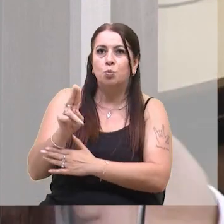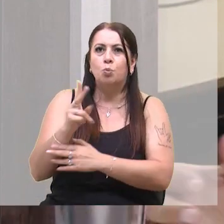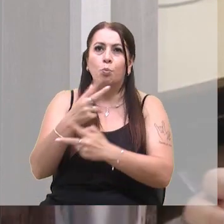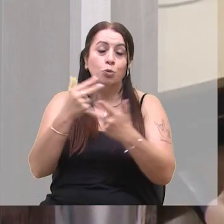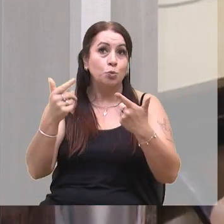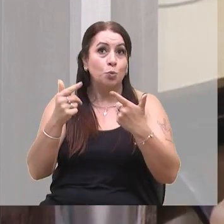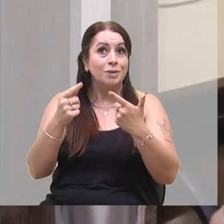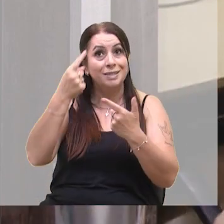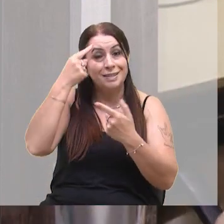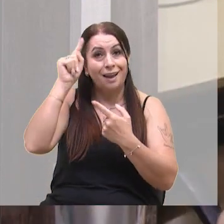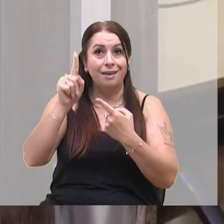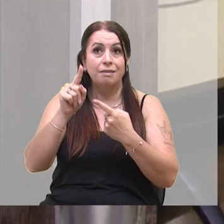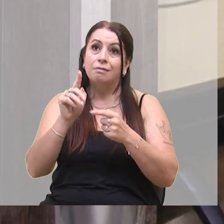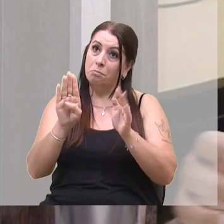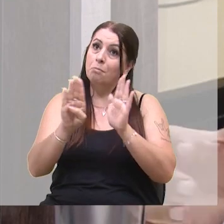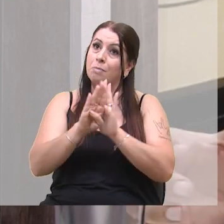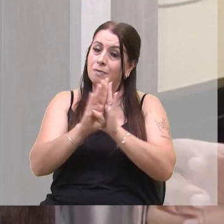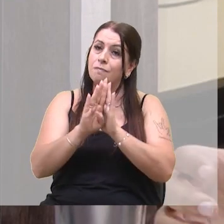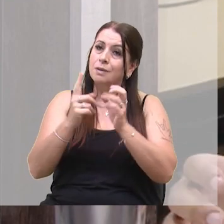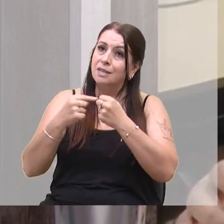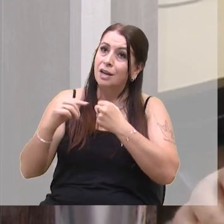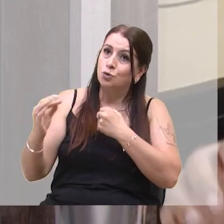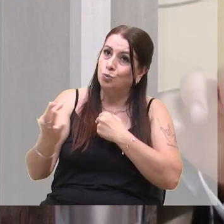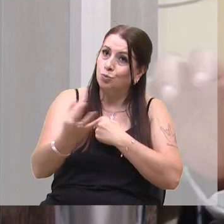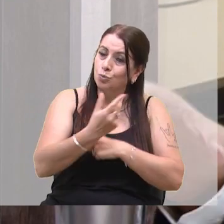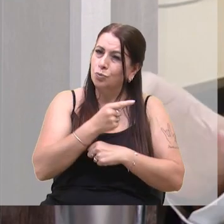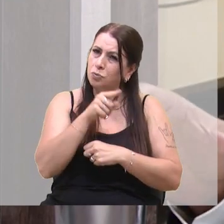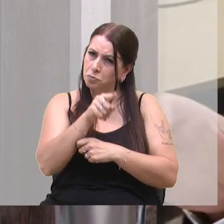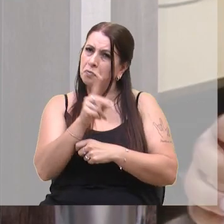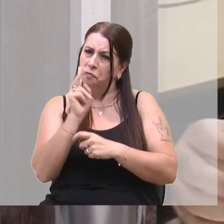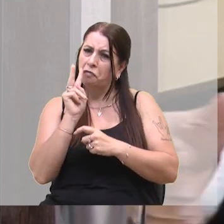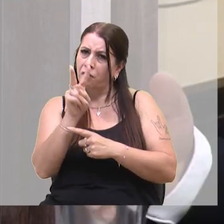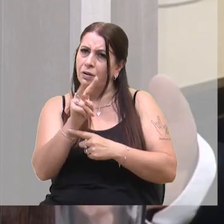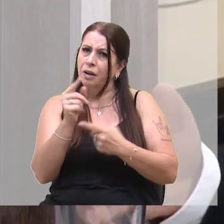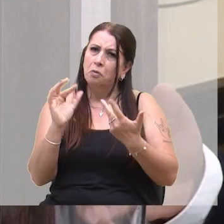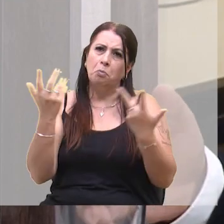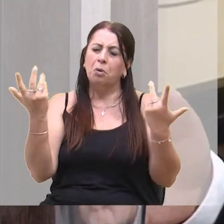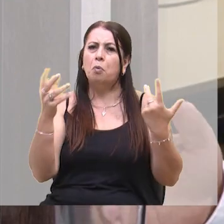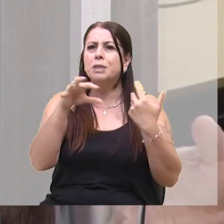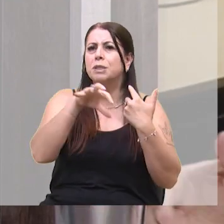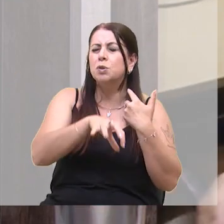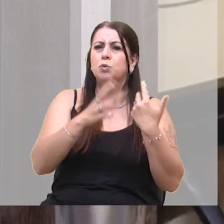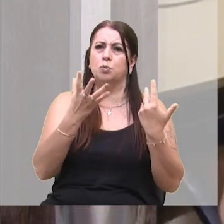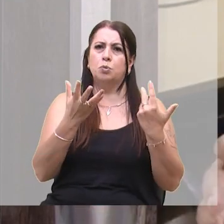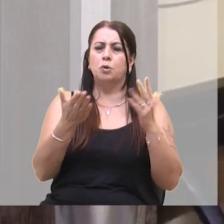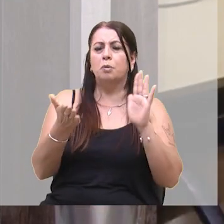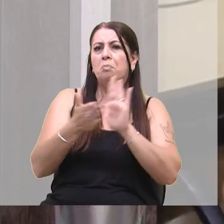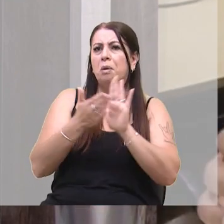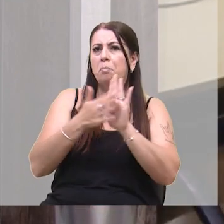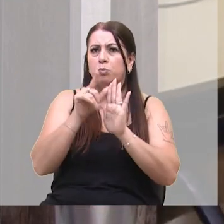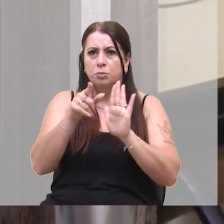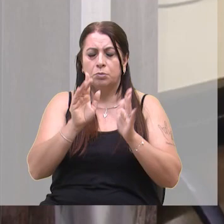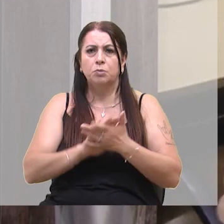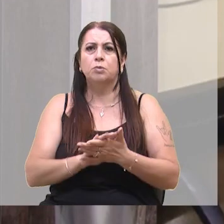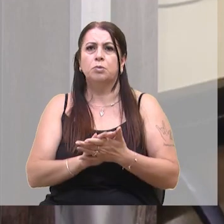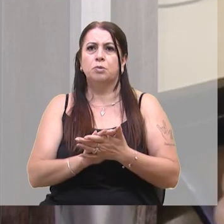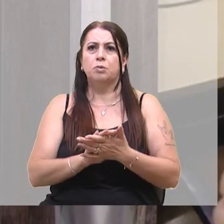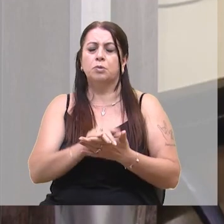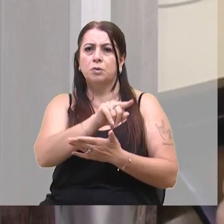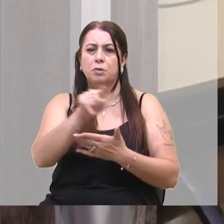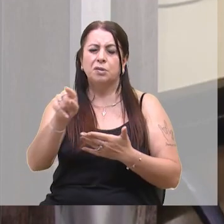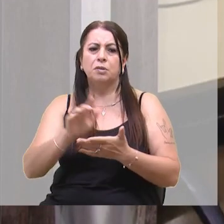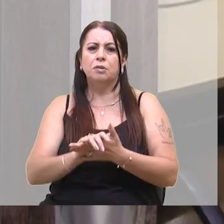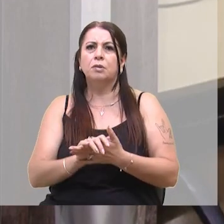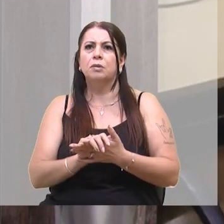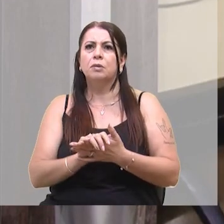isenções de PTU, uma série de iniciativas que beneficiaram a cidade como um todo. A senhora vislumbra algum setor